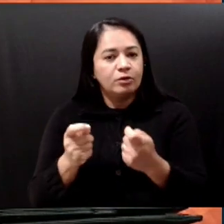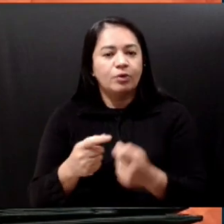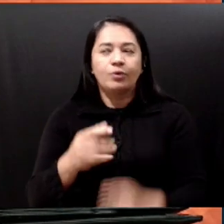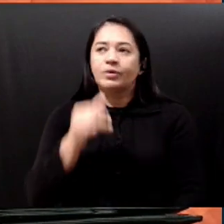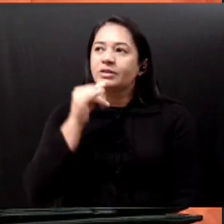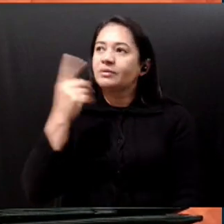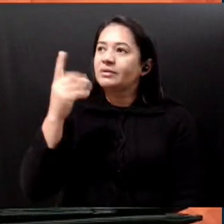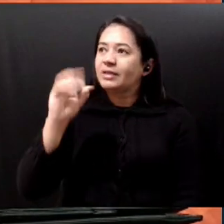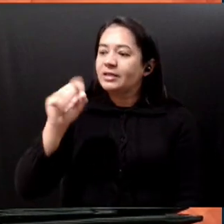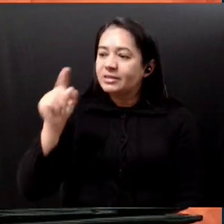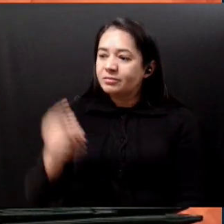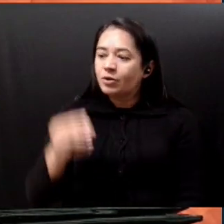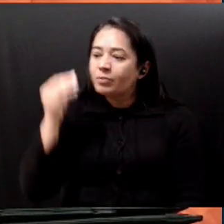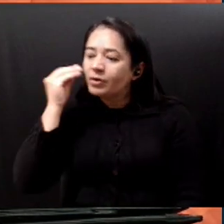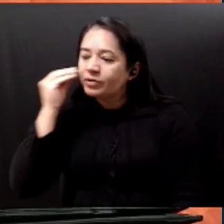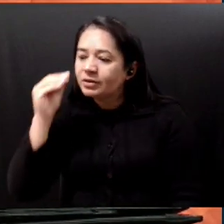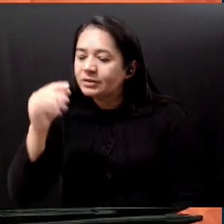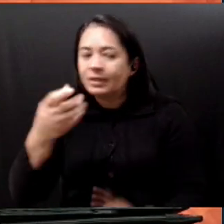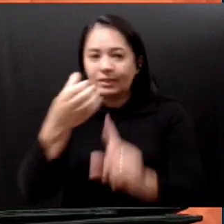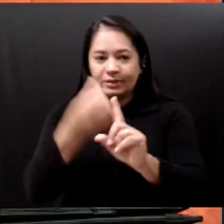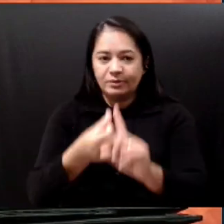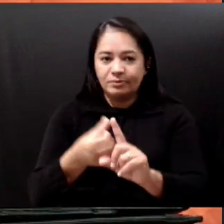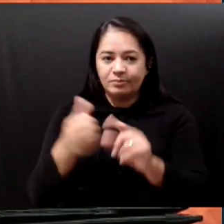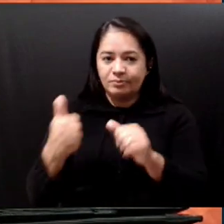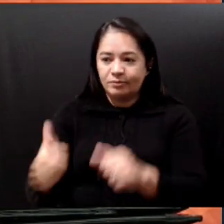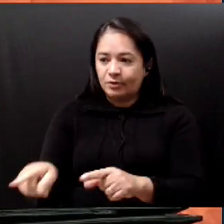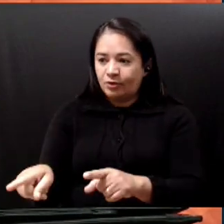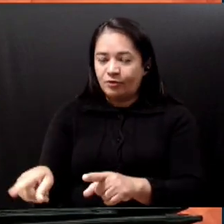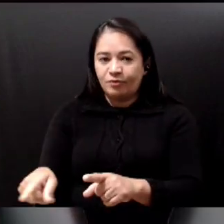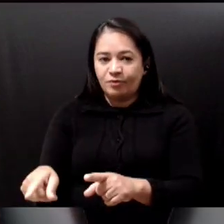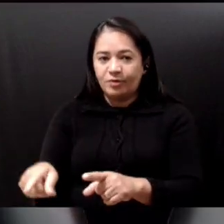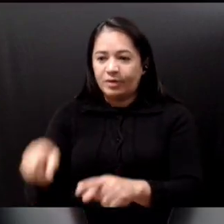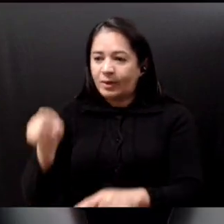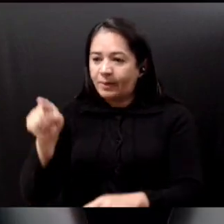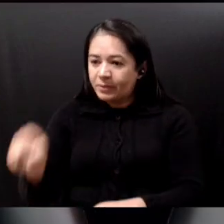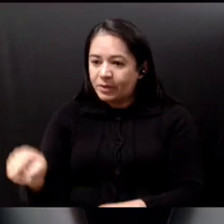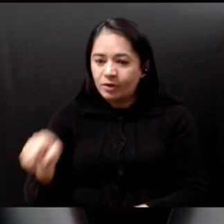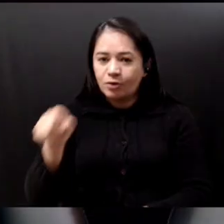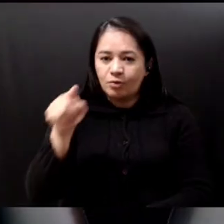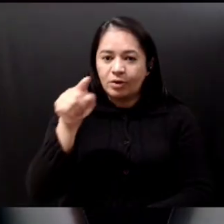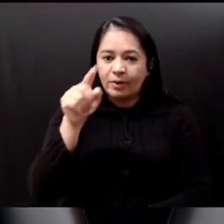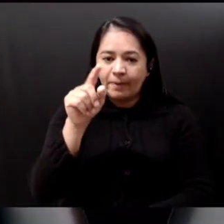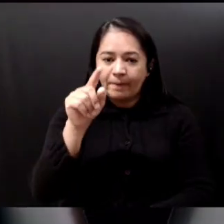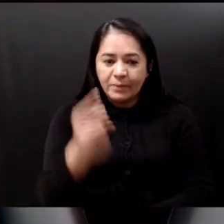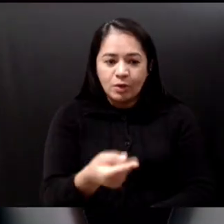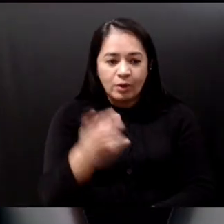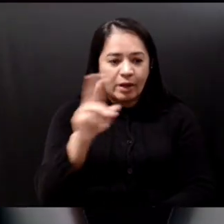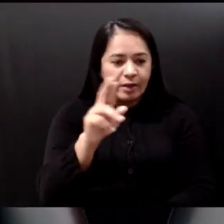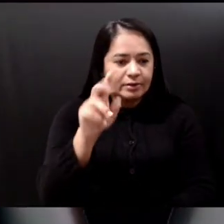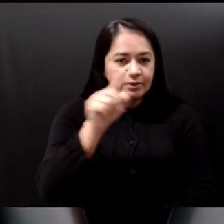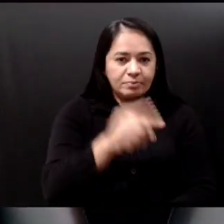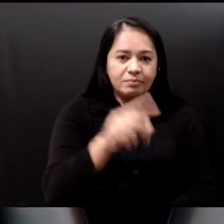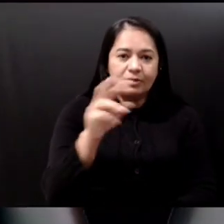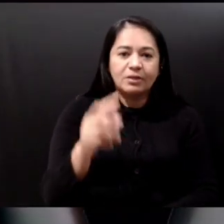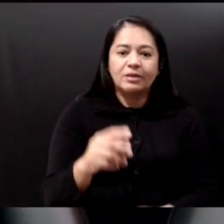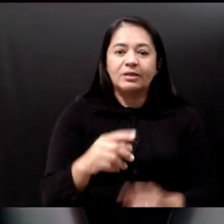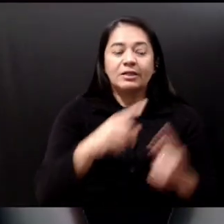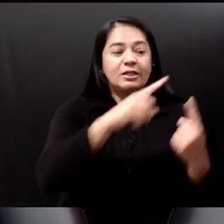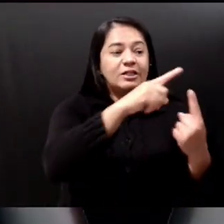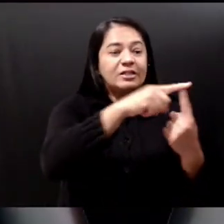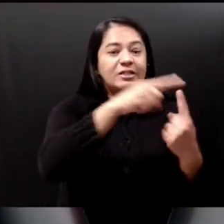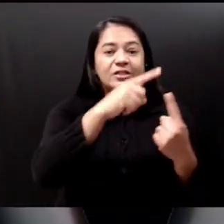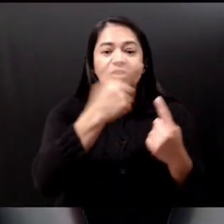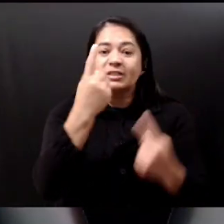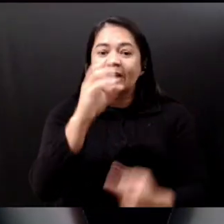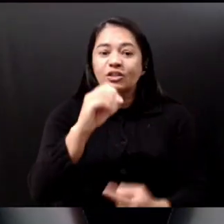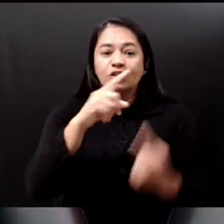nesse semestre. Eu vou alocar R$ 1.000 nessa alternativa, R$ 1.000, vou fazer 10 alternativas de R$ 1.000 e vou saber para onde